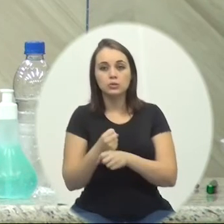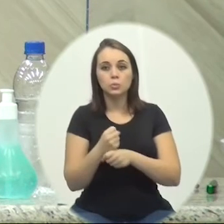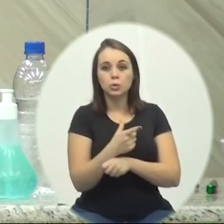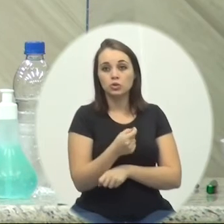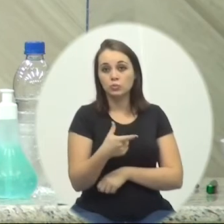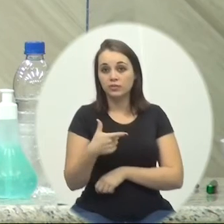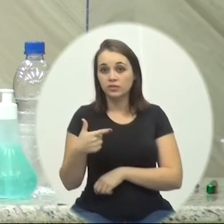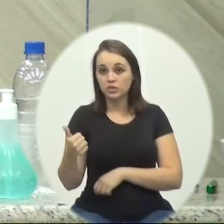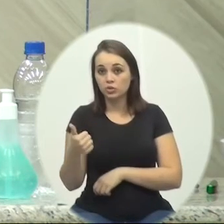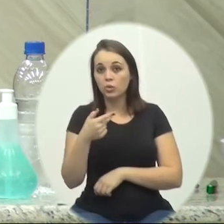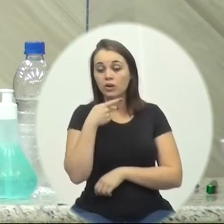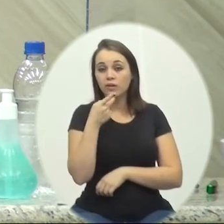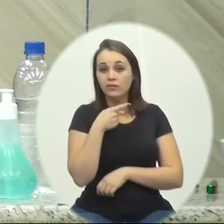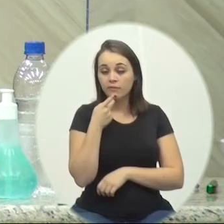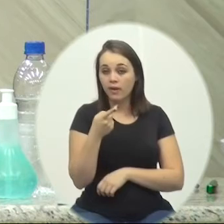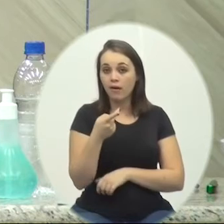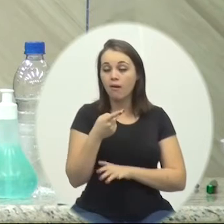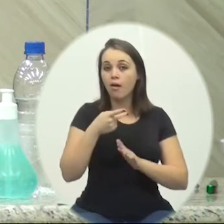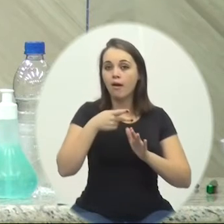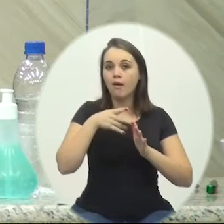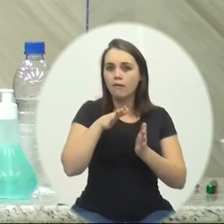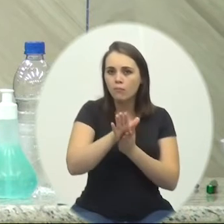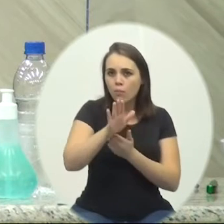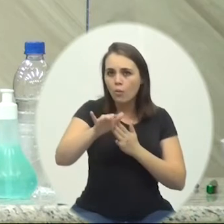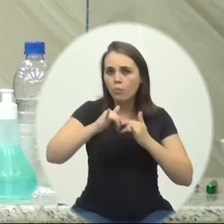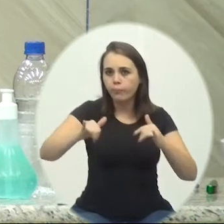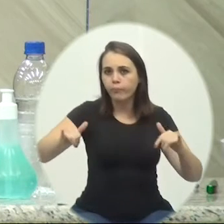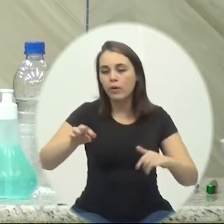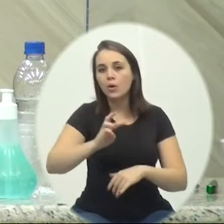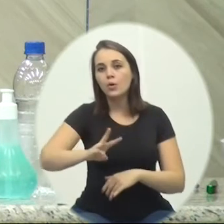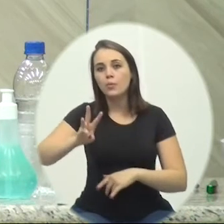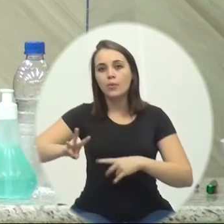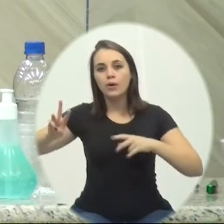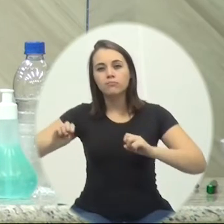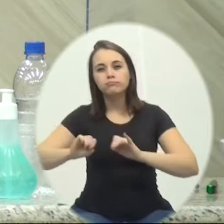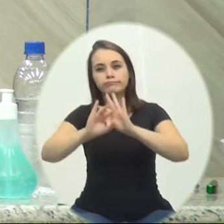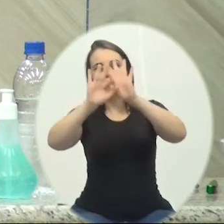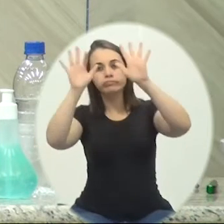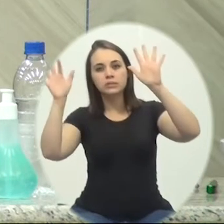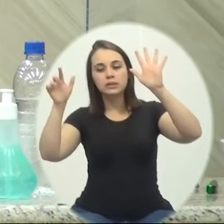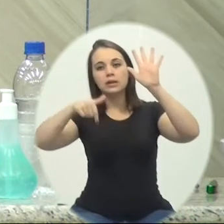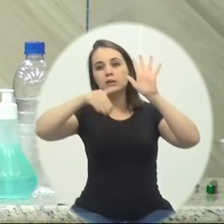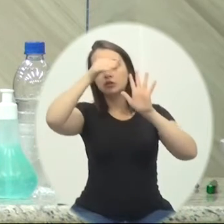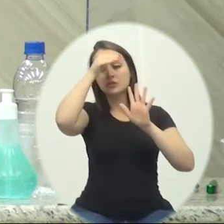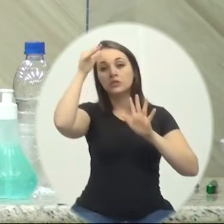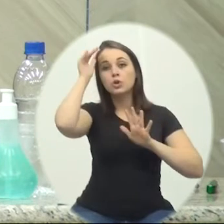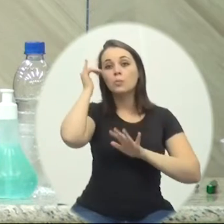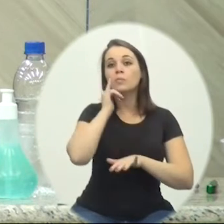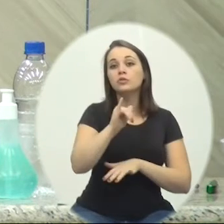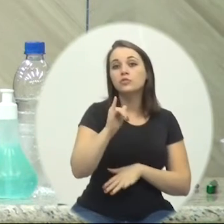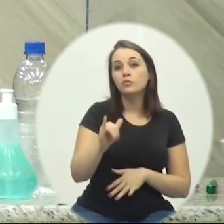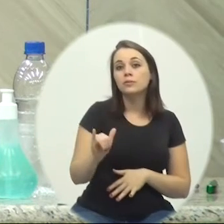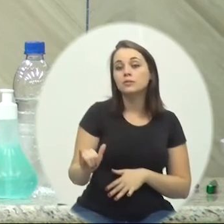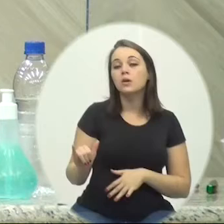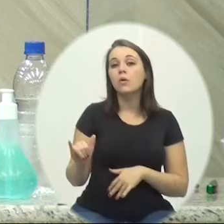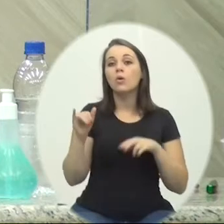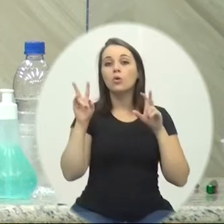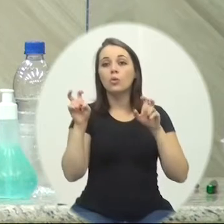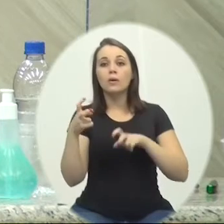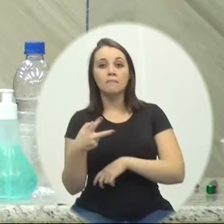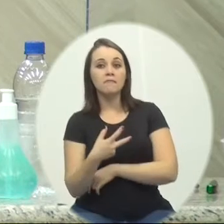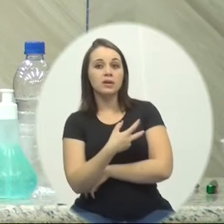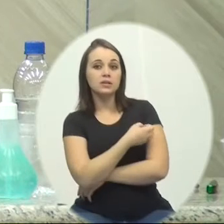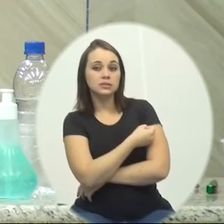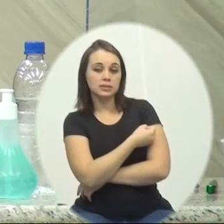7.876/2021, que dispõe sobre a publicação no portal de transparência do município de Criciúma de informações referentes à